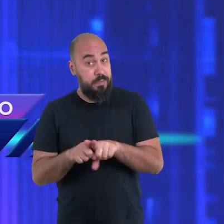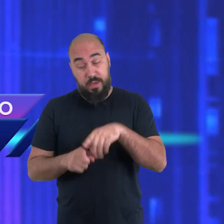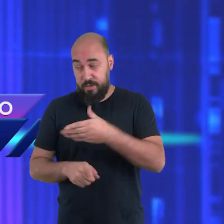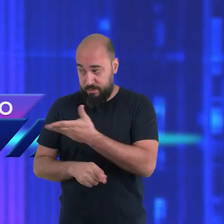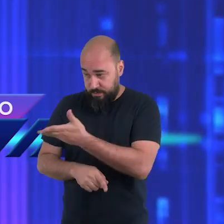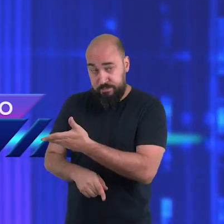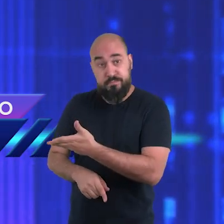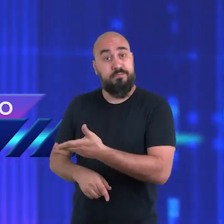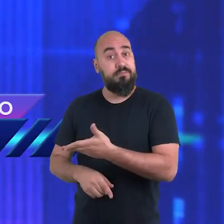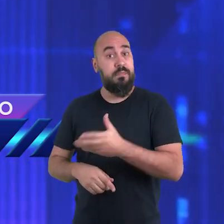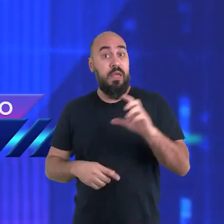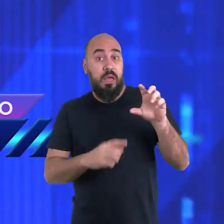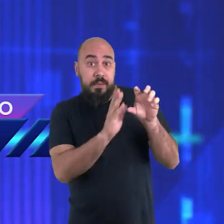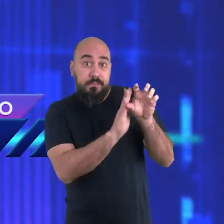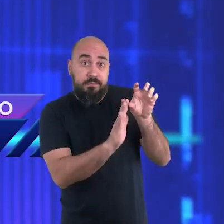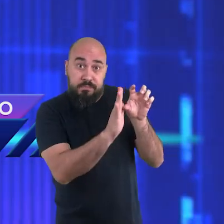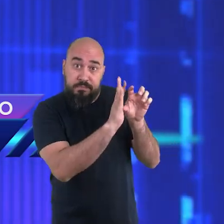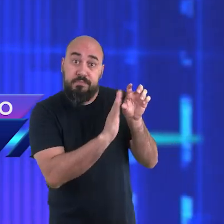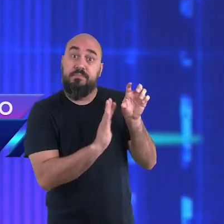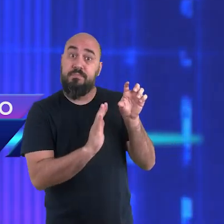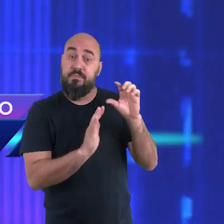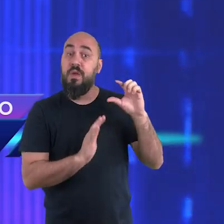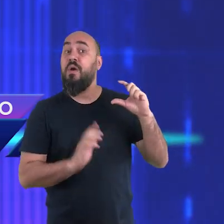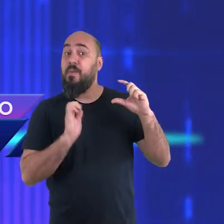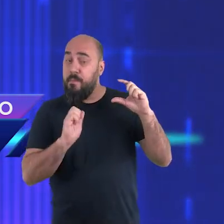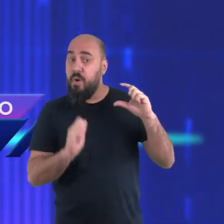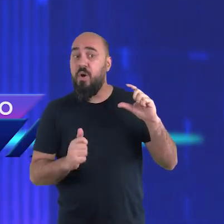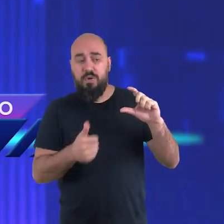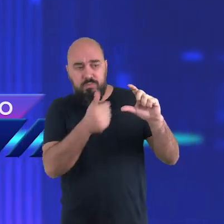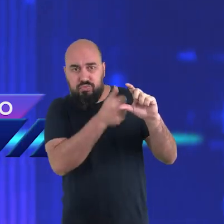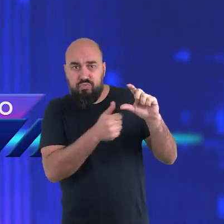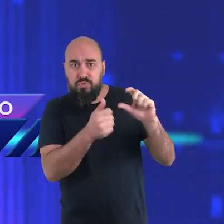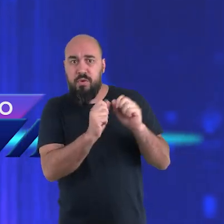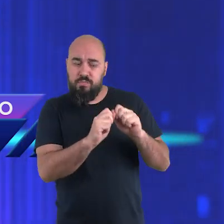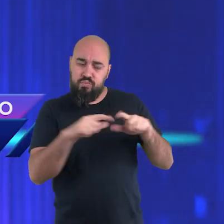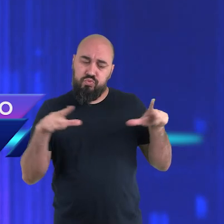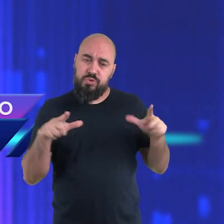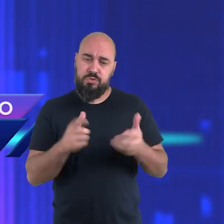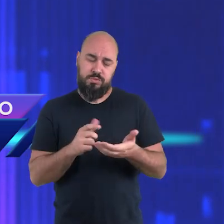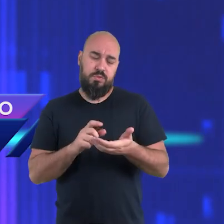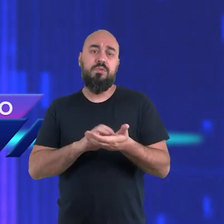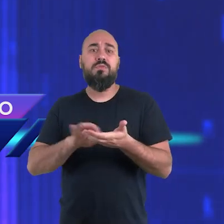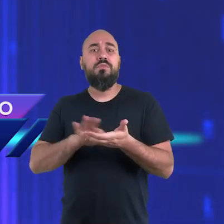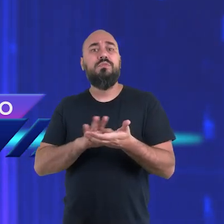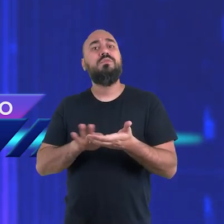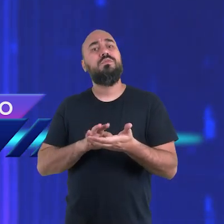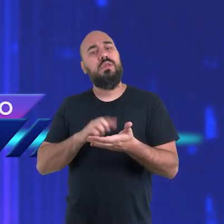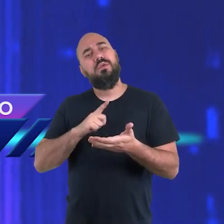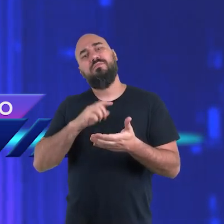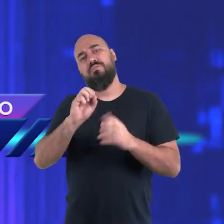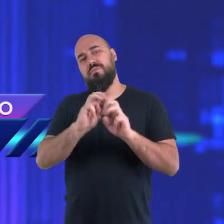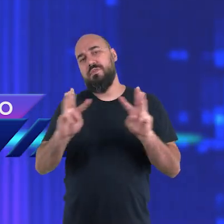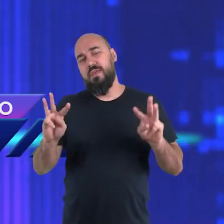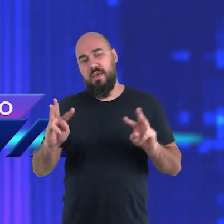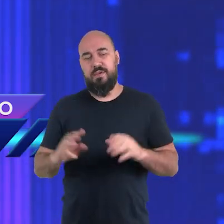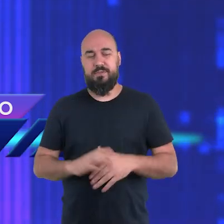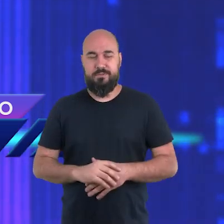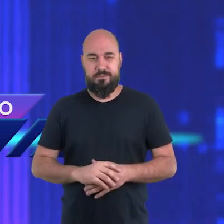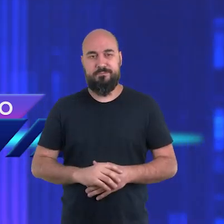está aparecendo um QR Code, é só você apontar o seu celular que será levado diretamente para o nosso site